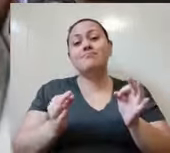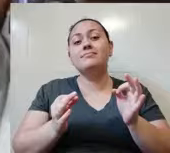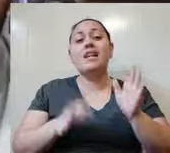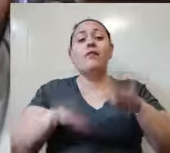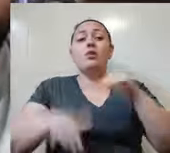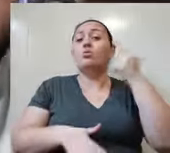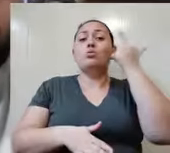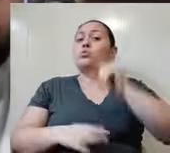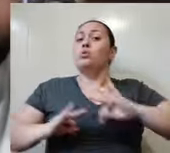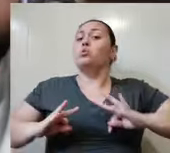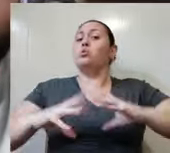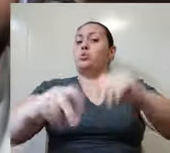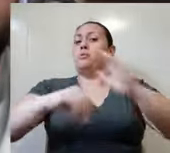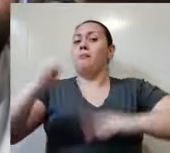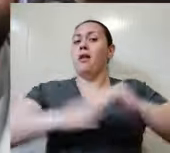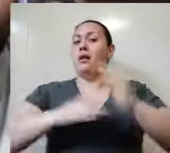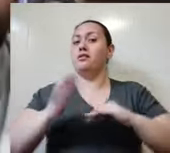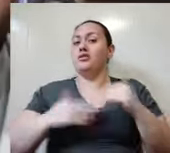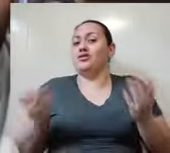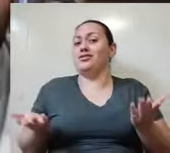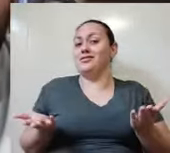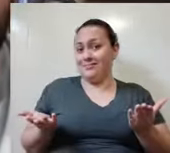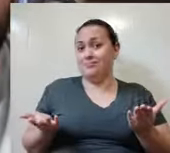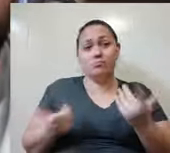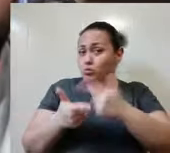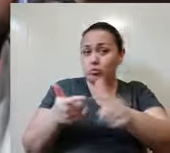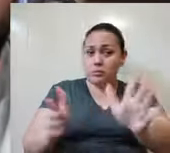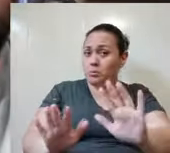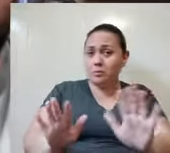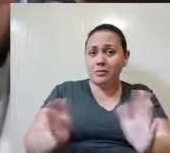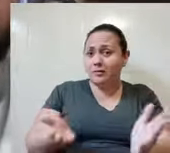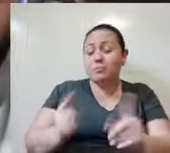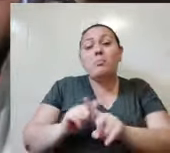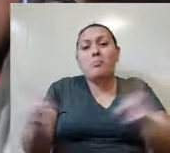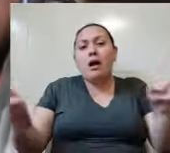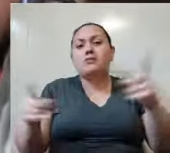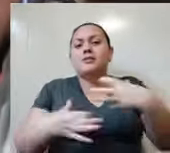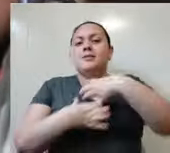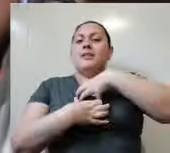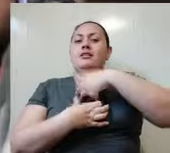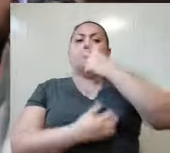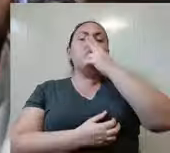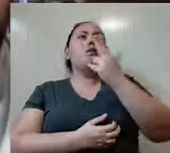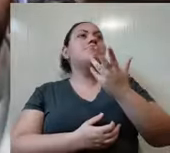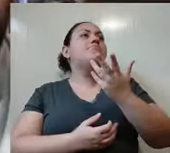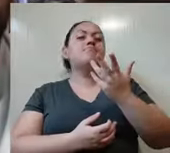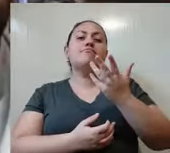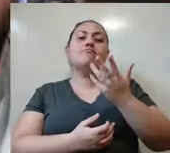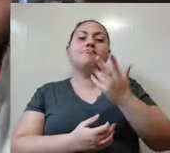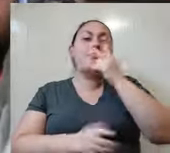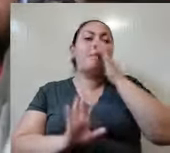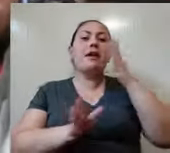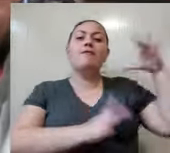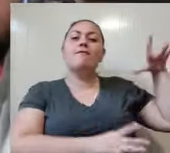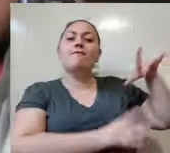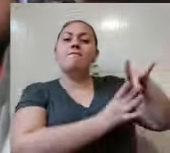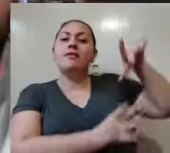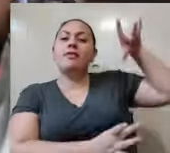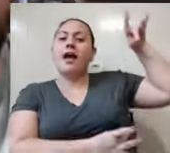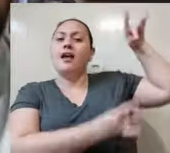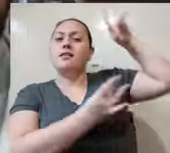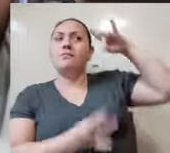tudo que se gostaria de fazer. E tá Uhum. bem, não tem problema. Mas aí vem esse quase que um fantasma, assim,